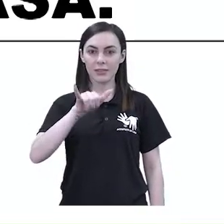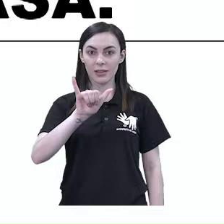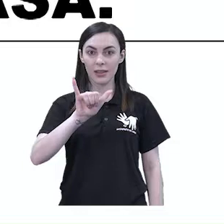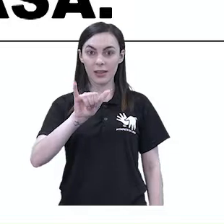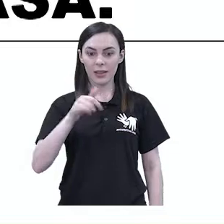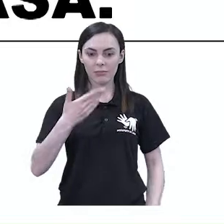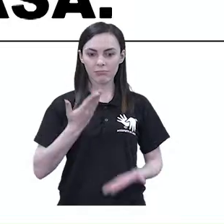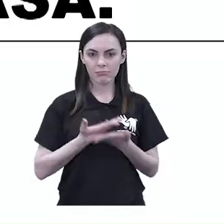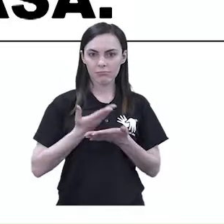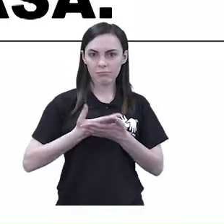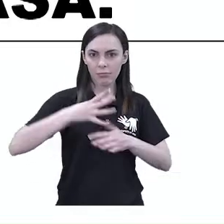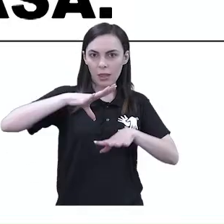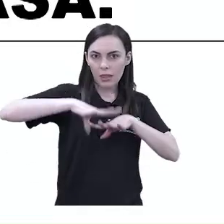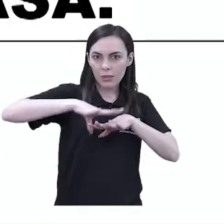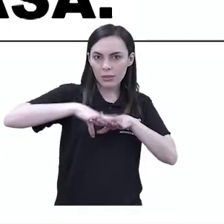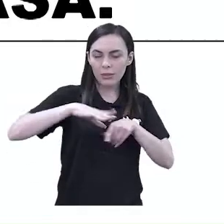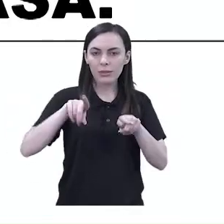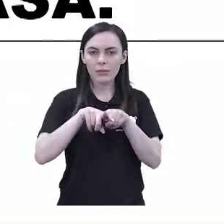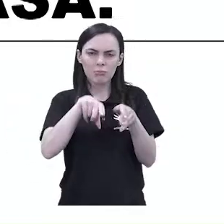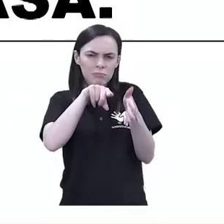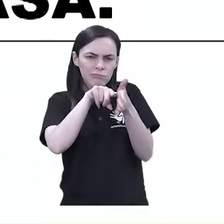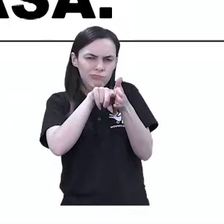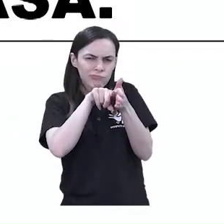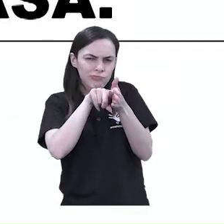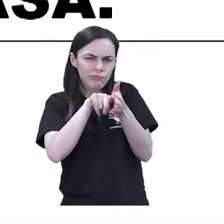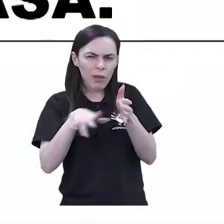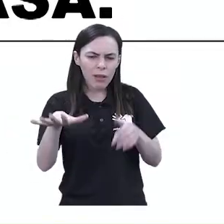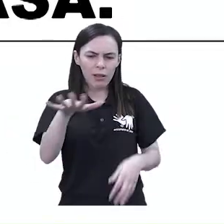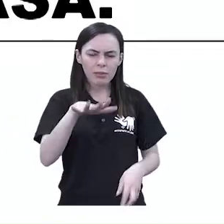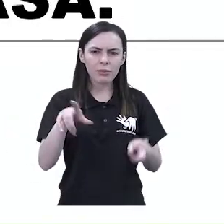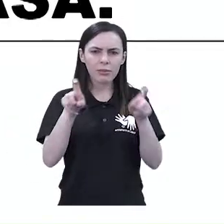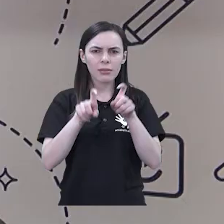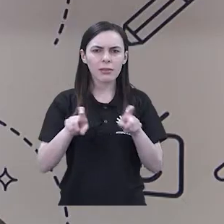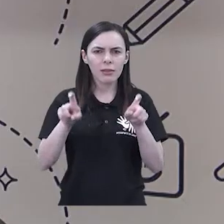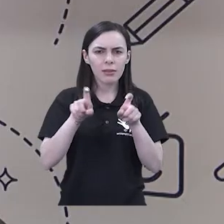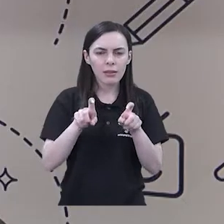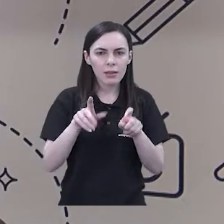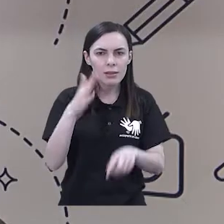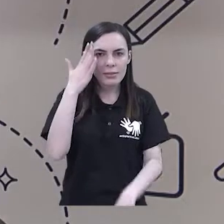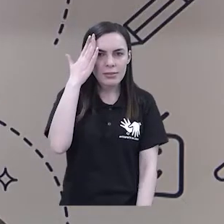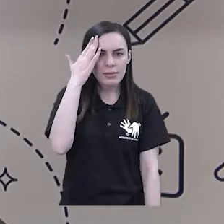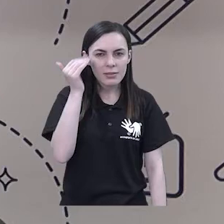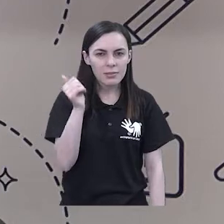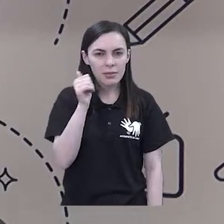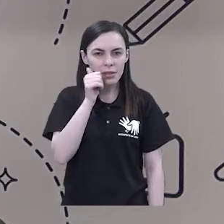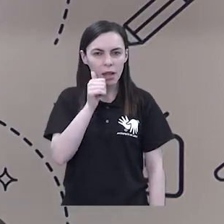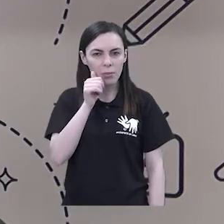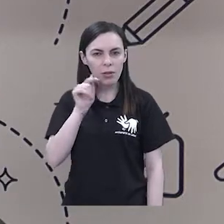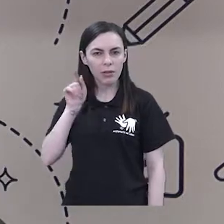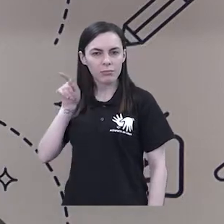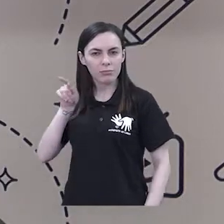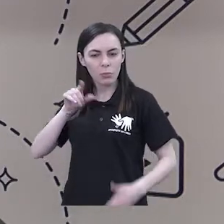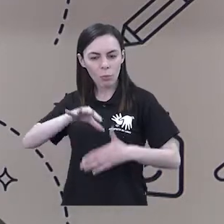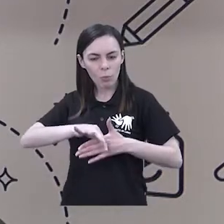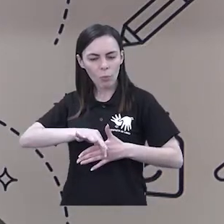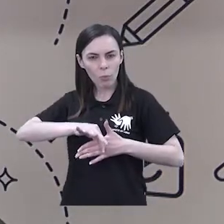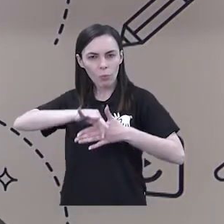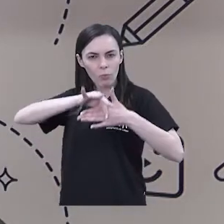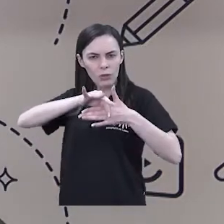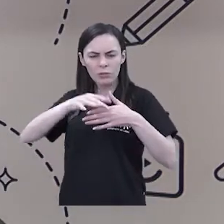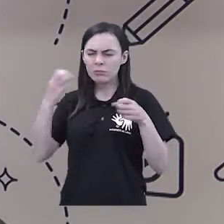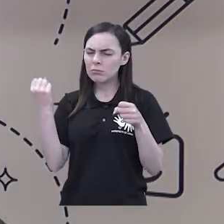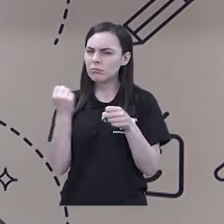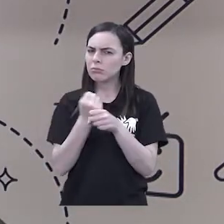e cientista da computação. Vocês sabiam que esta moça liderou